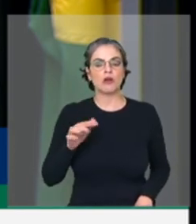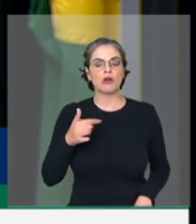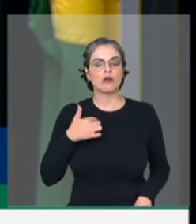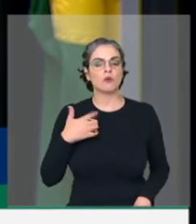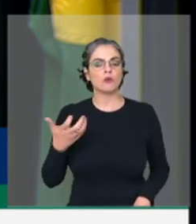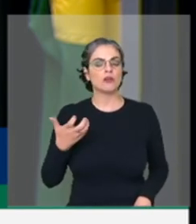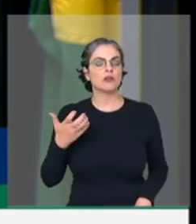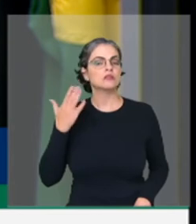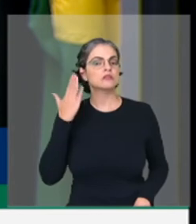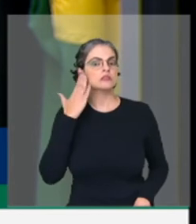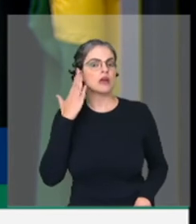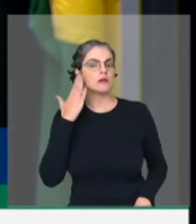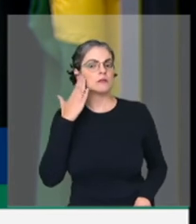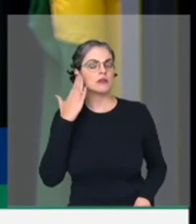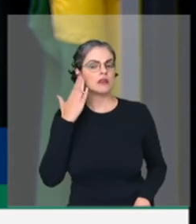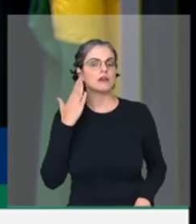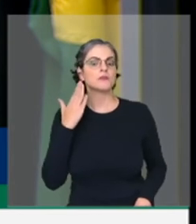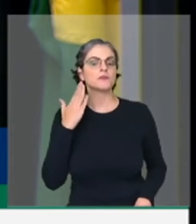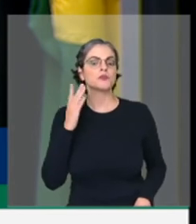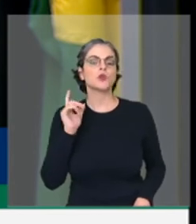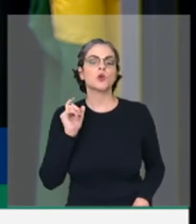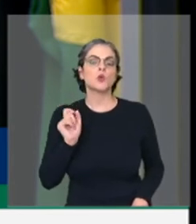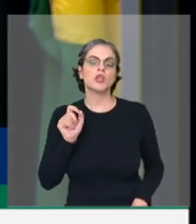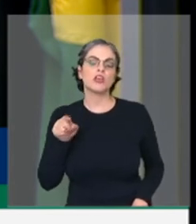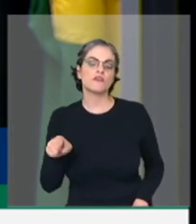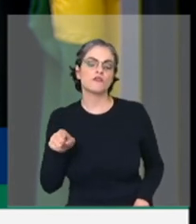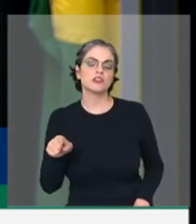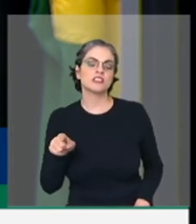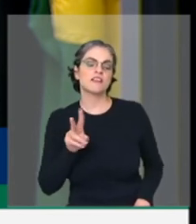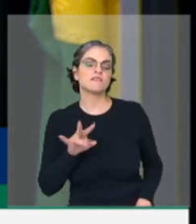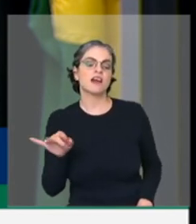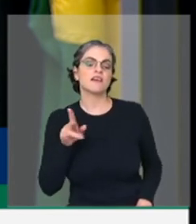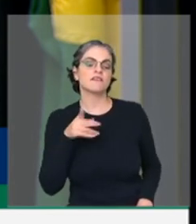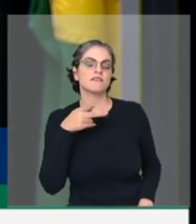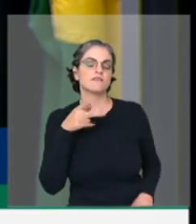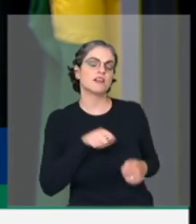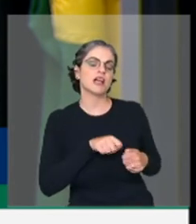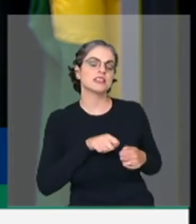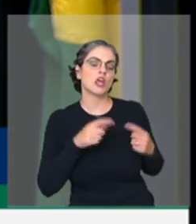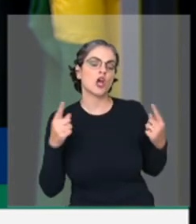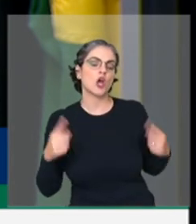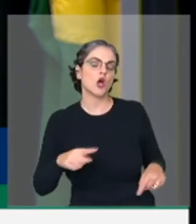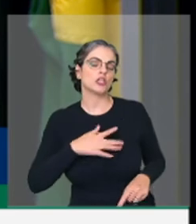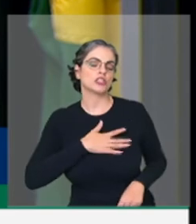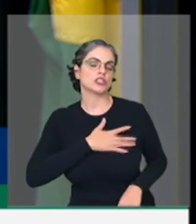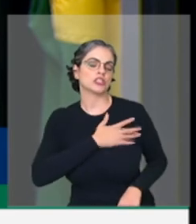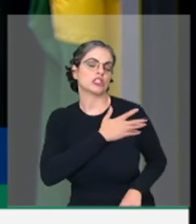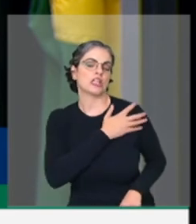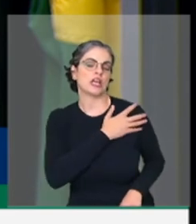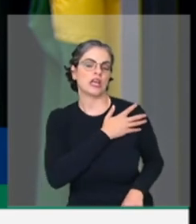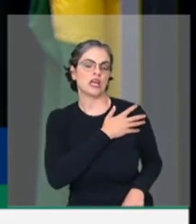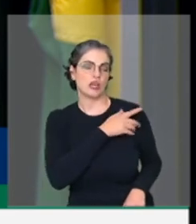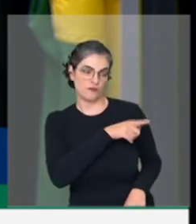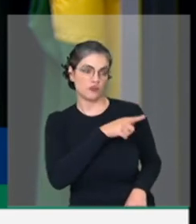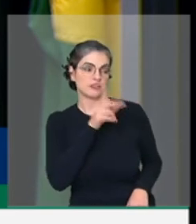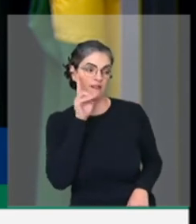que você vai fazer com os generais. Os homenzinhos de botão dourado, você